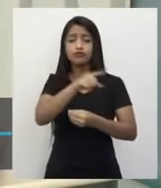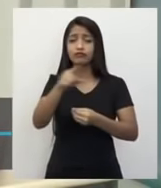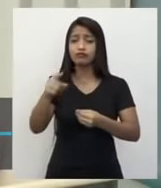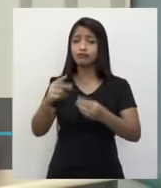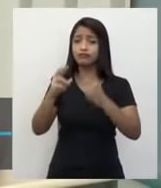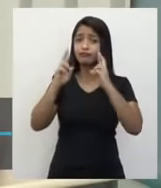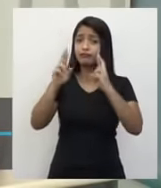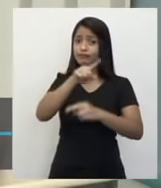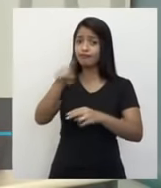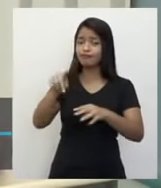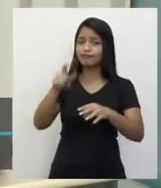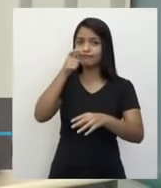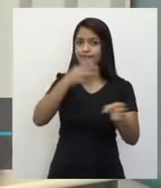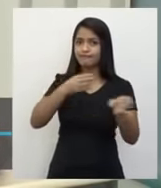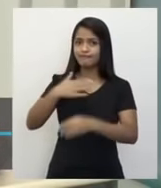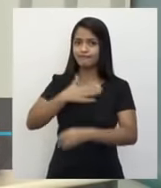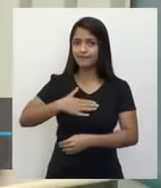apreciem.